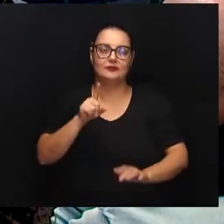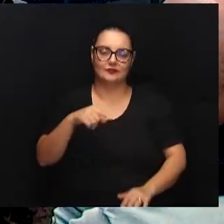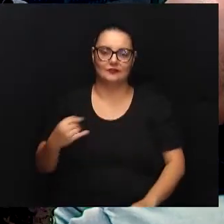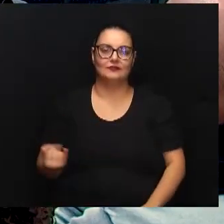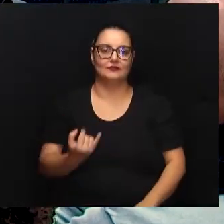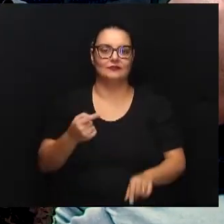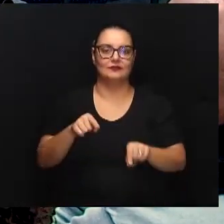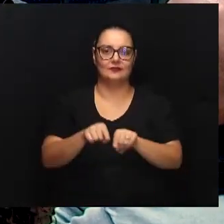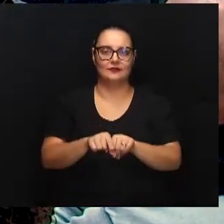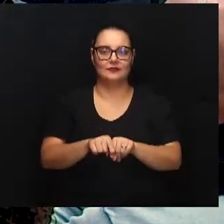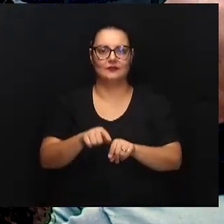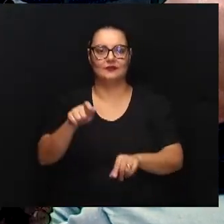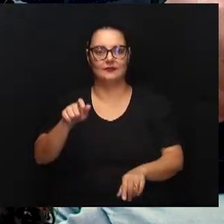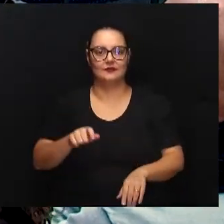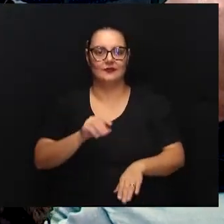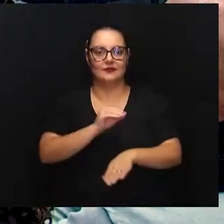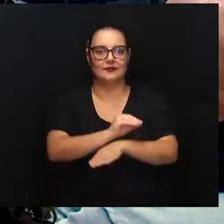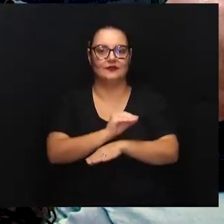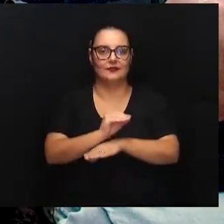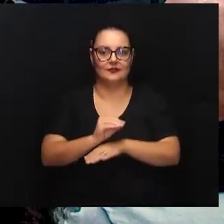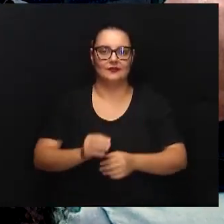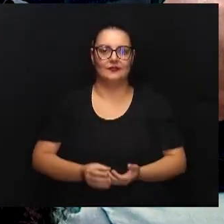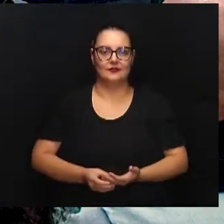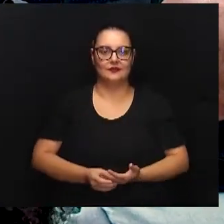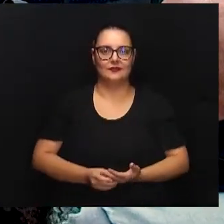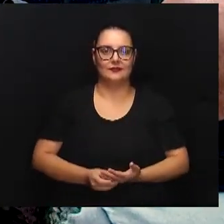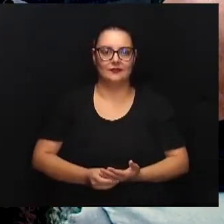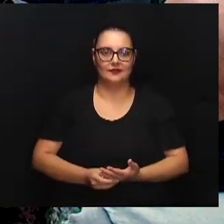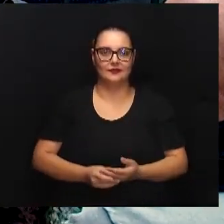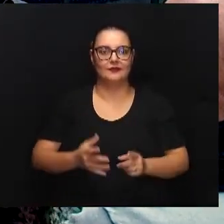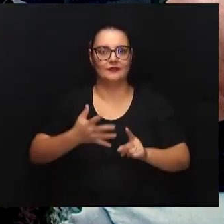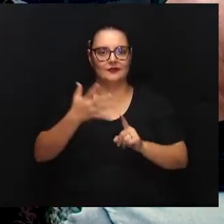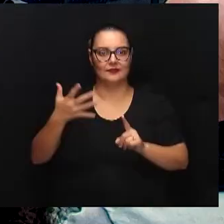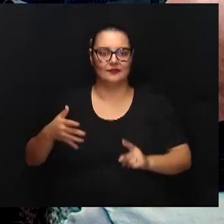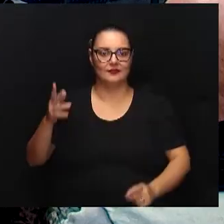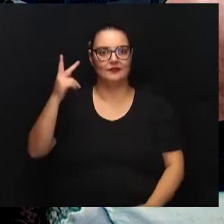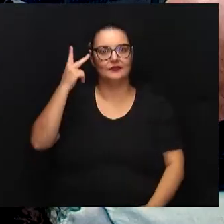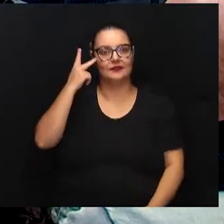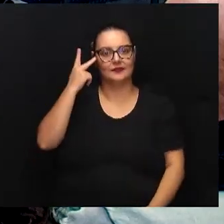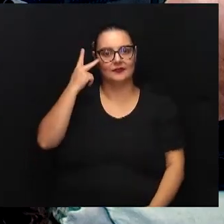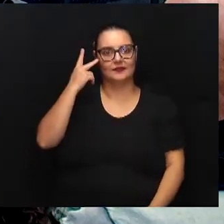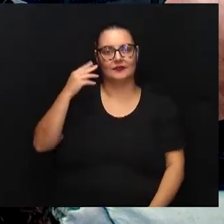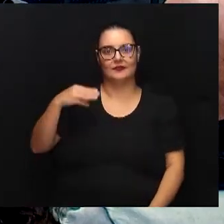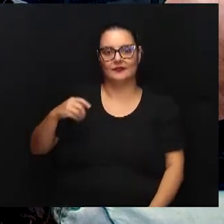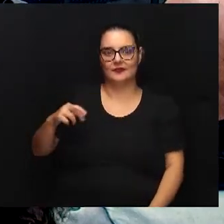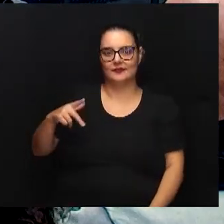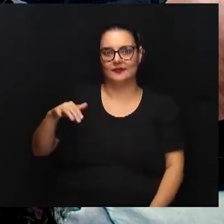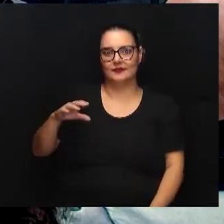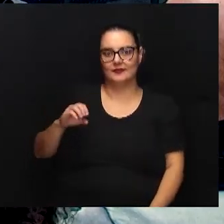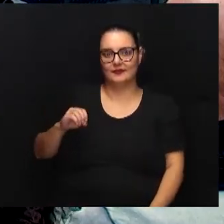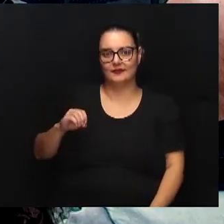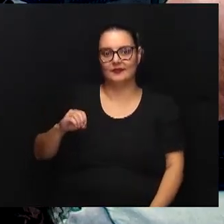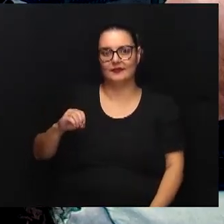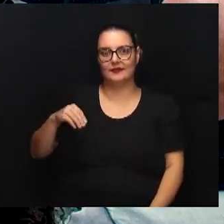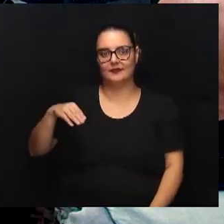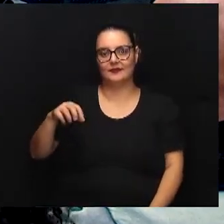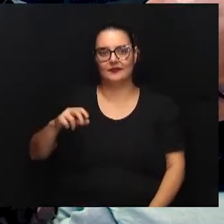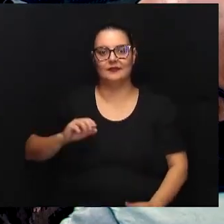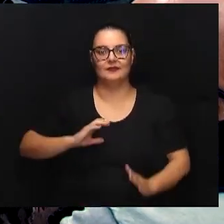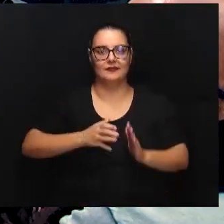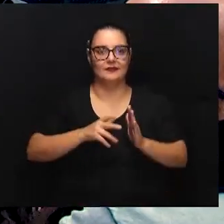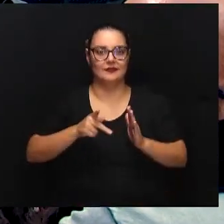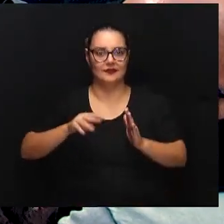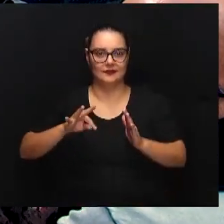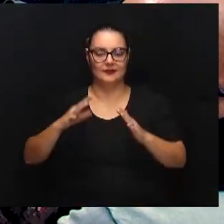E, por último, mas não menos importante, uma pessoa que cuida das LGBTs de São Paulo,